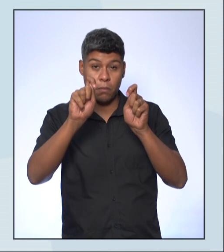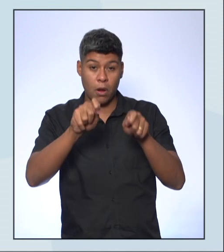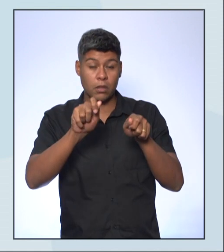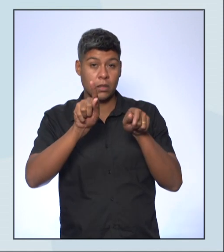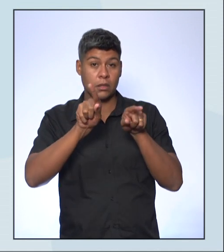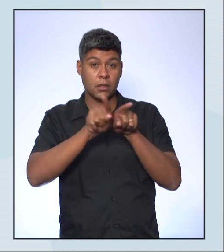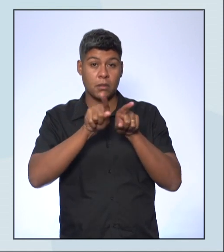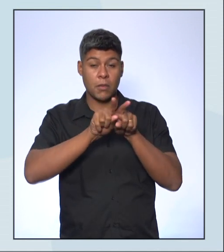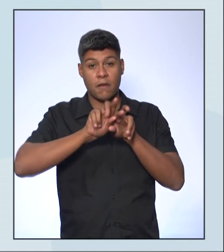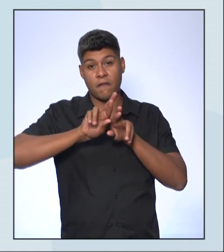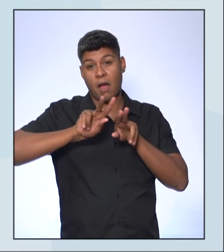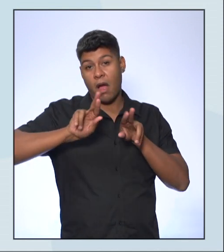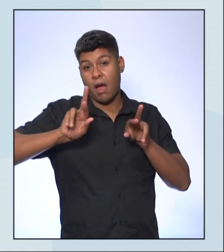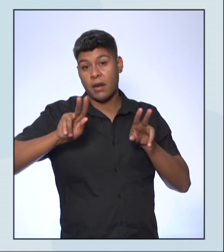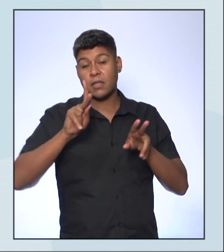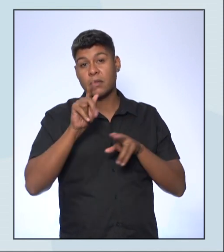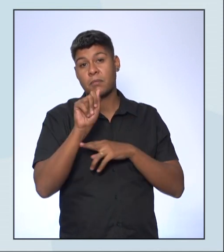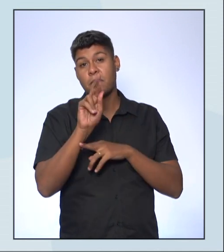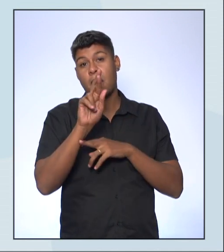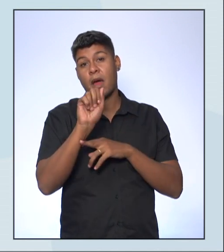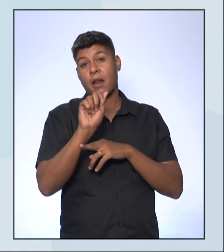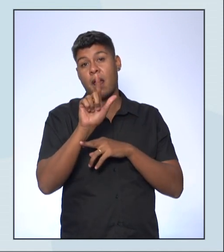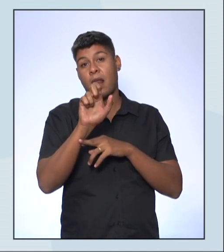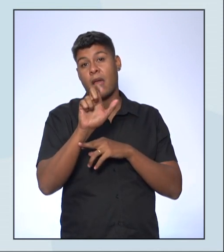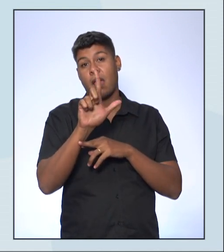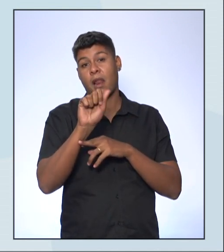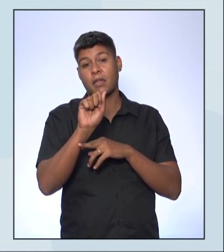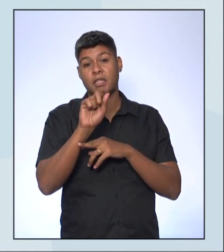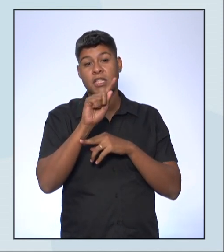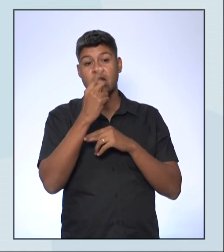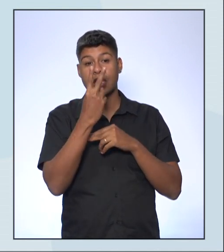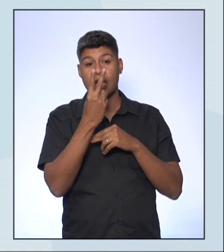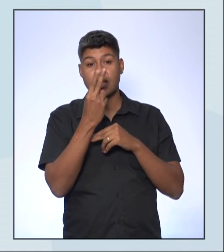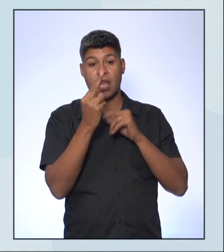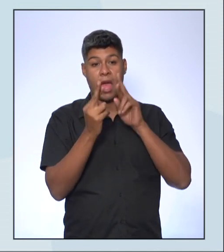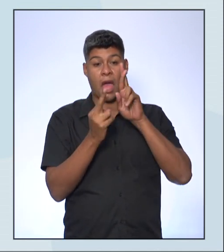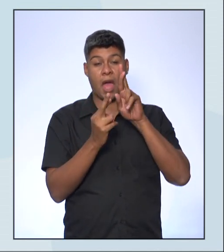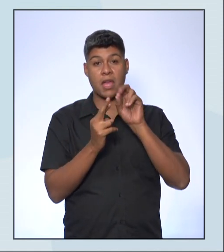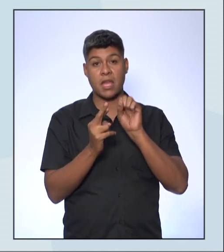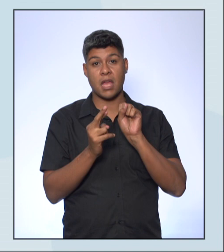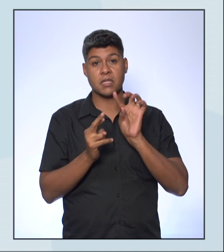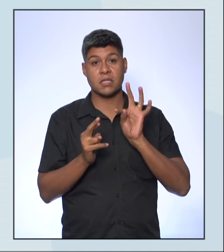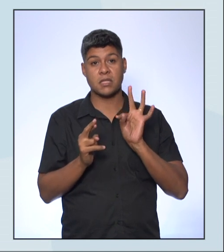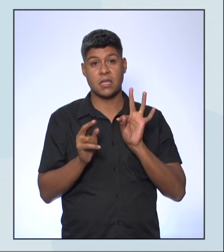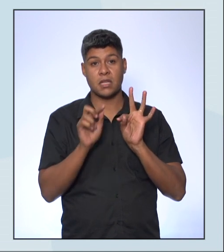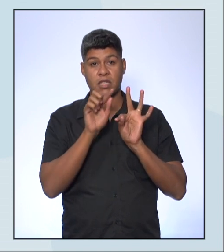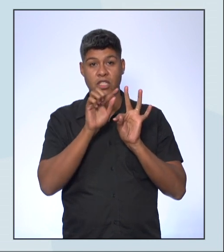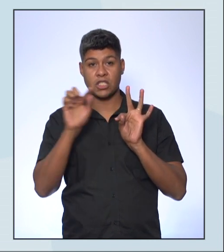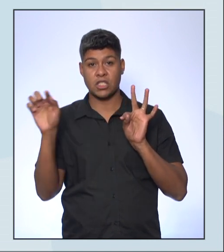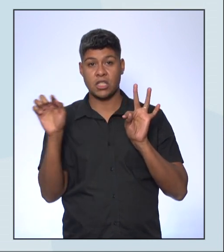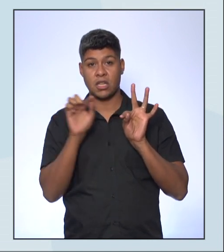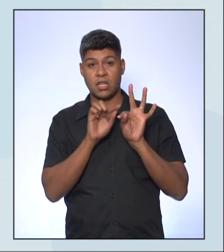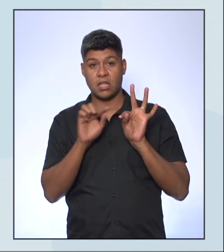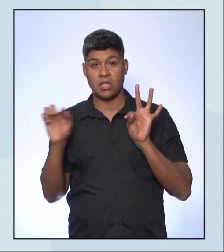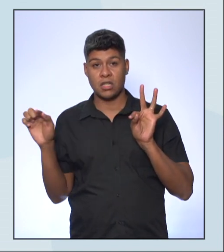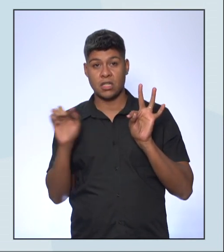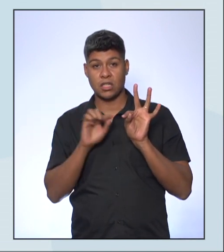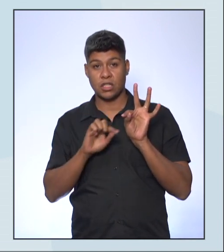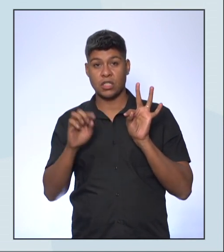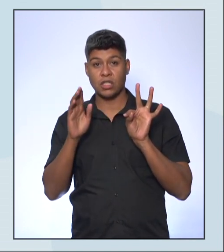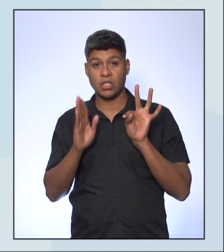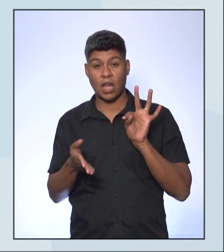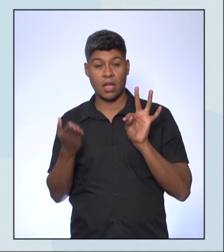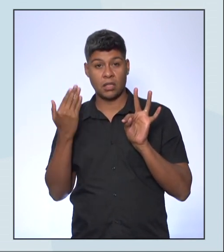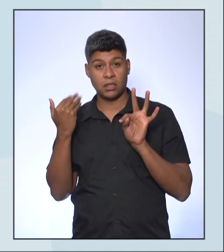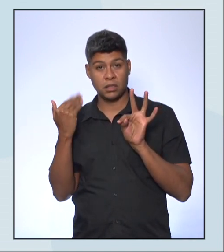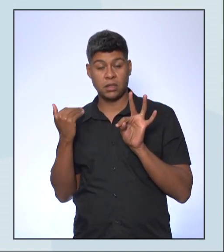várias paralelas, né? Nesse caso aí são 3 retas Ah, paralelas. RST. Isso Essa atividade a mesmo. gente fez na última aula, não foi? Isso mesmo. Ah,